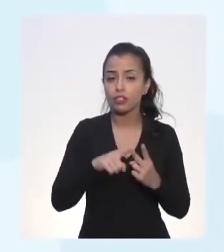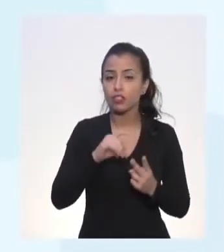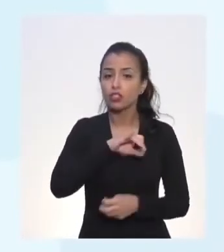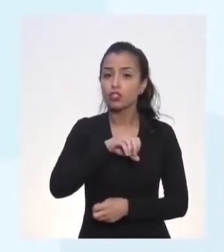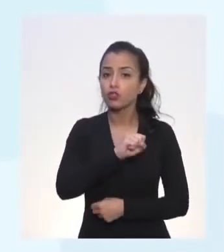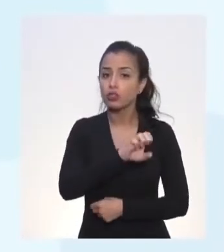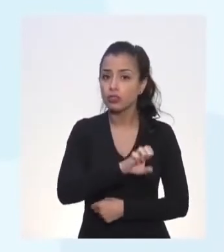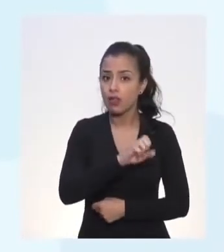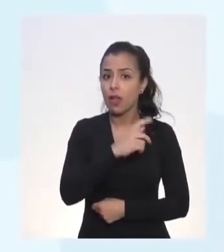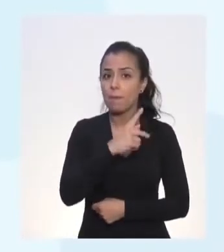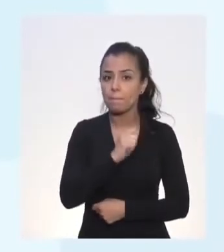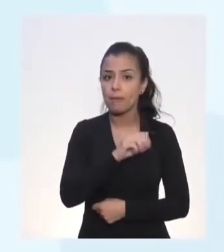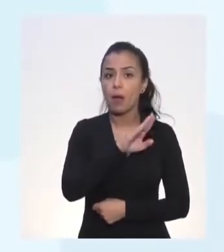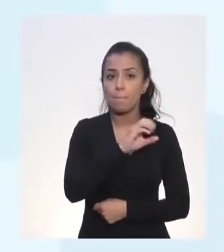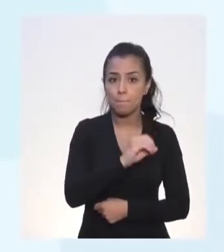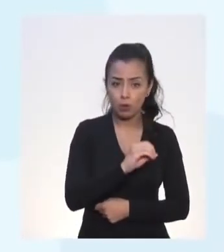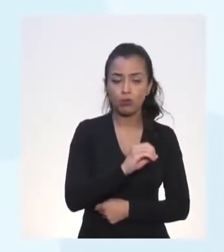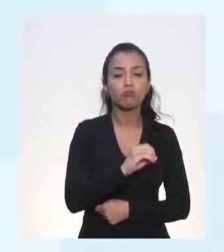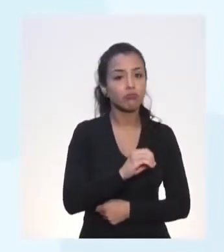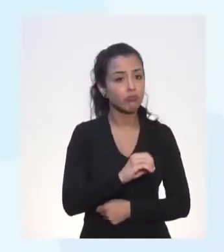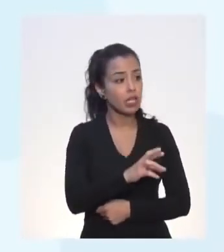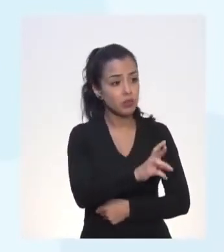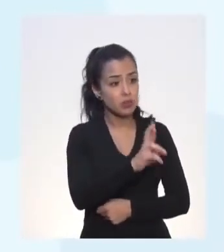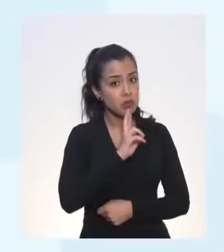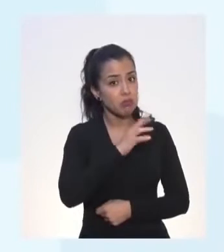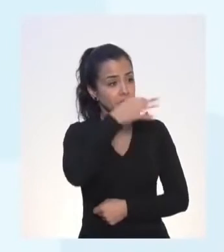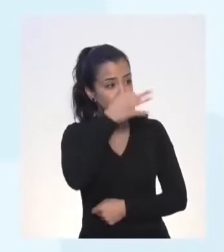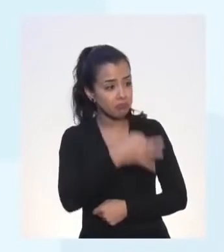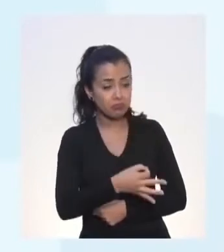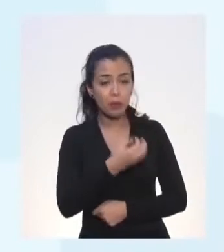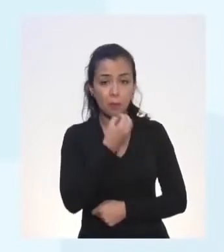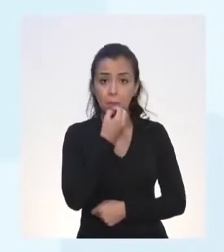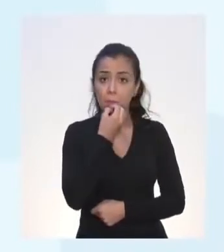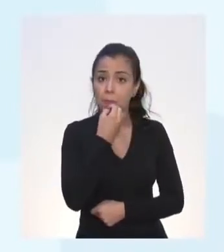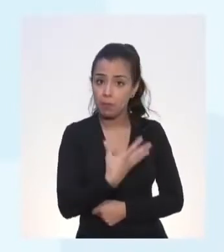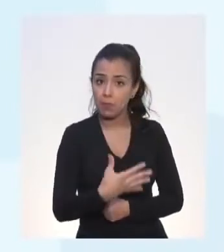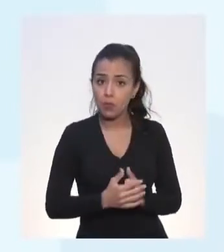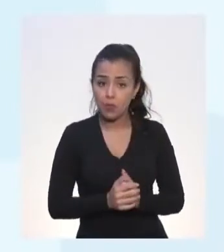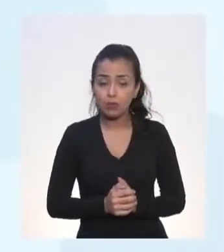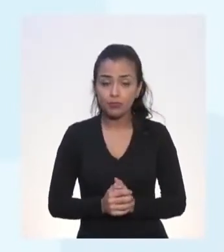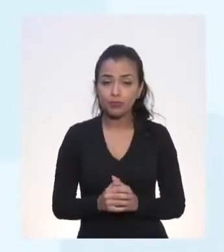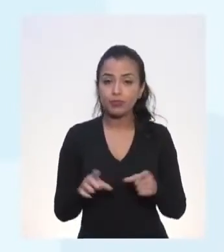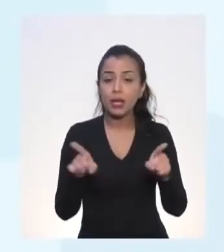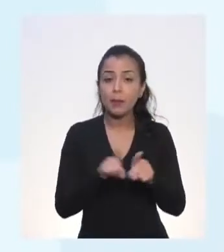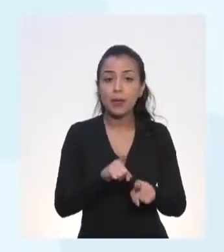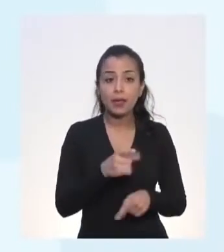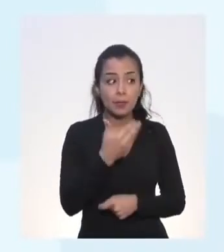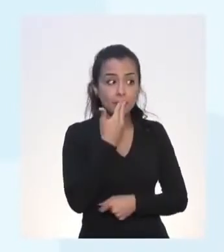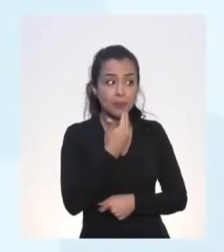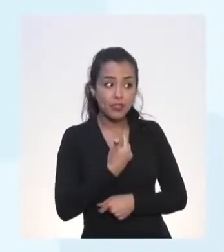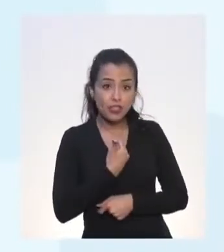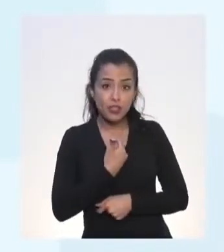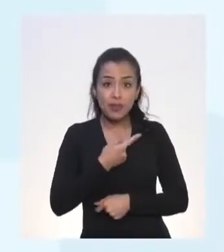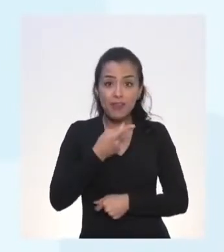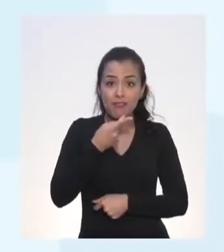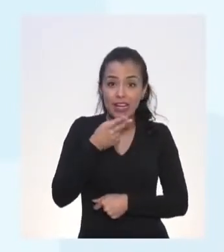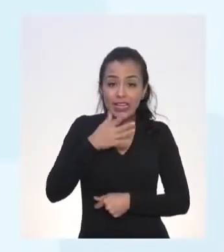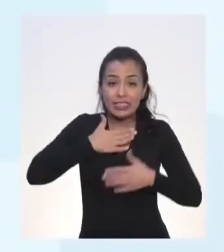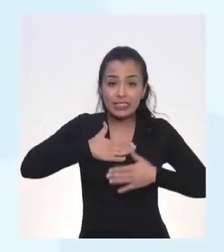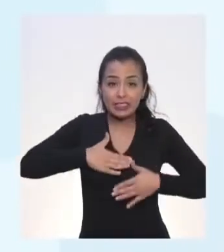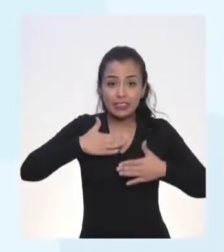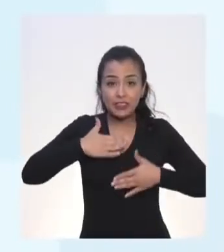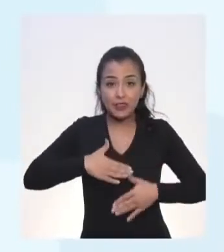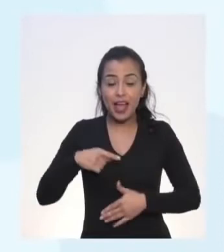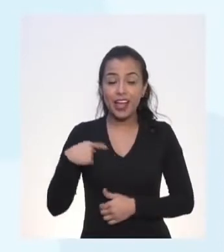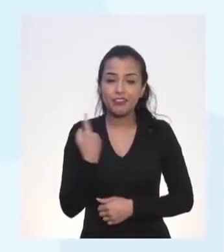aí corretamente, né? Parabéns aí a vocês, muito bom. Pediram para falar mais devagar, a gente está se habituando, né,